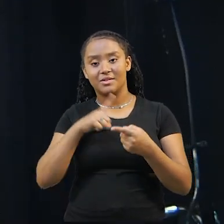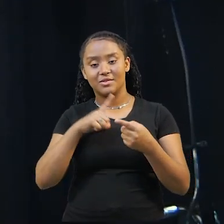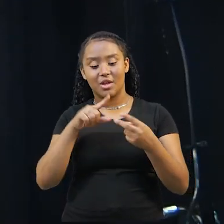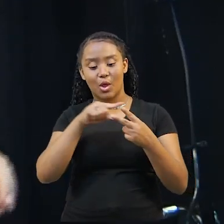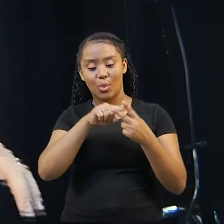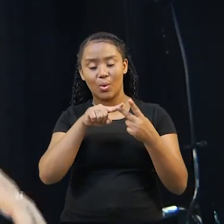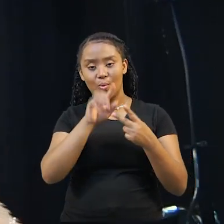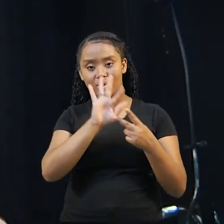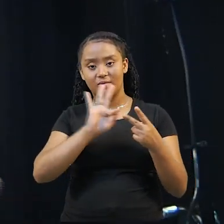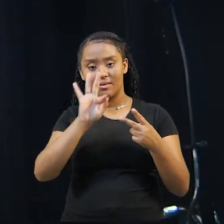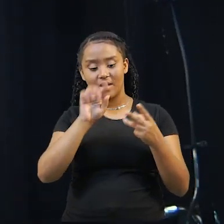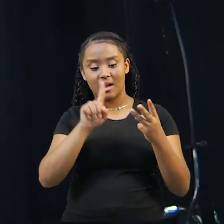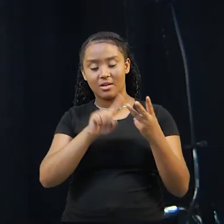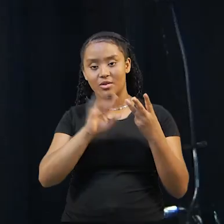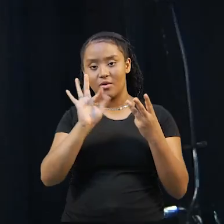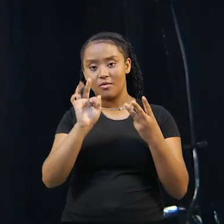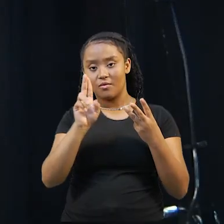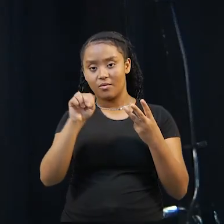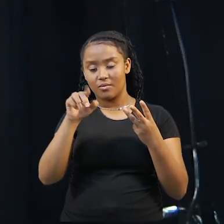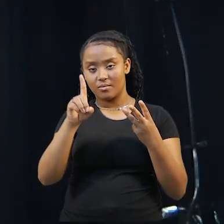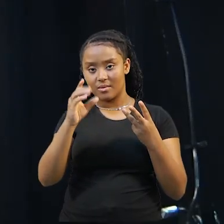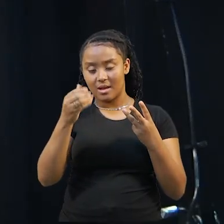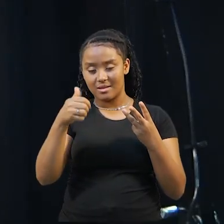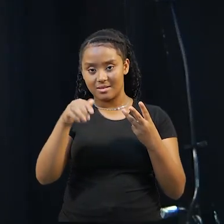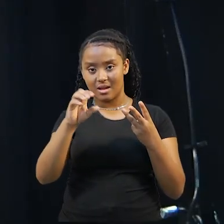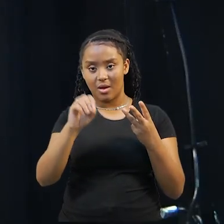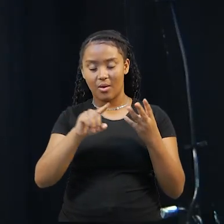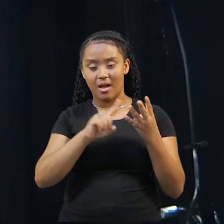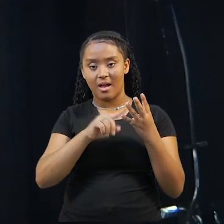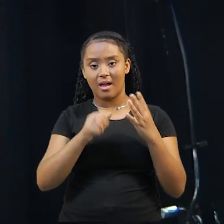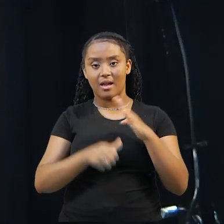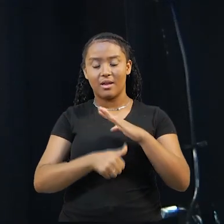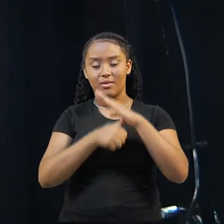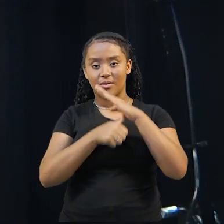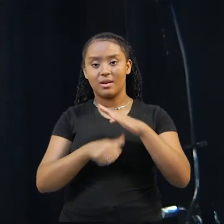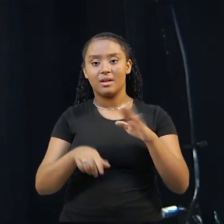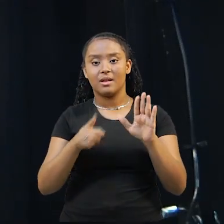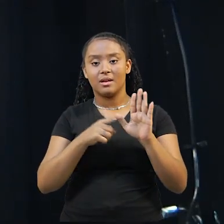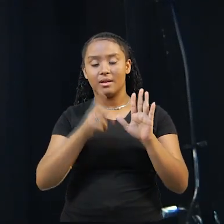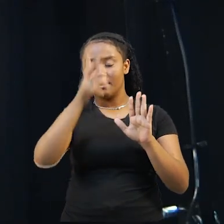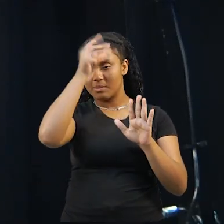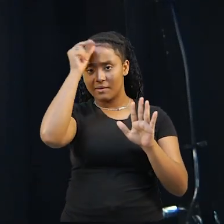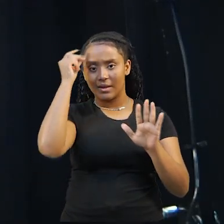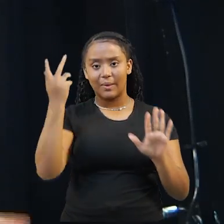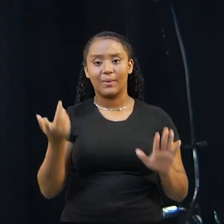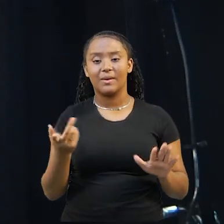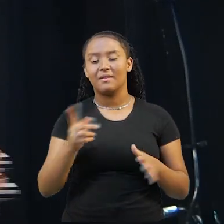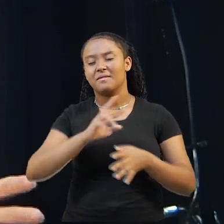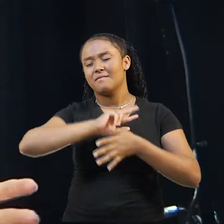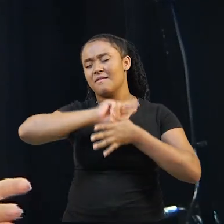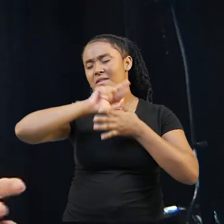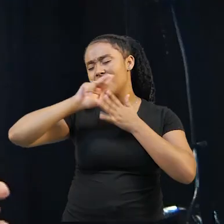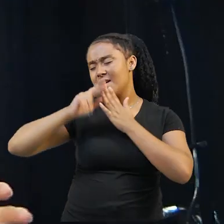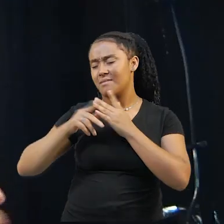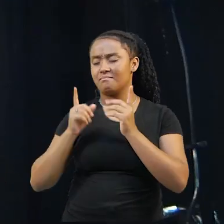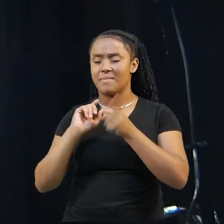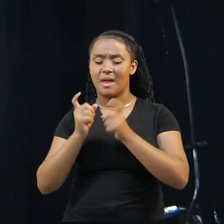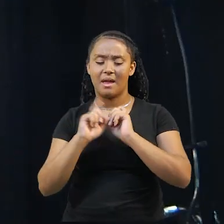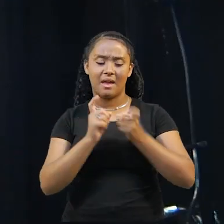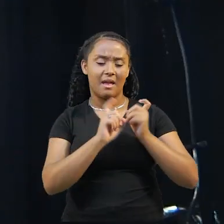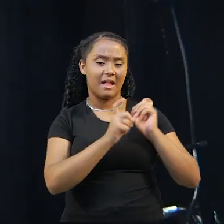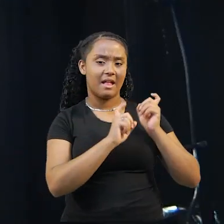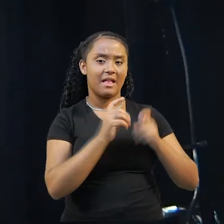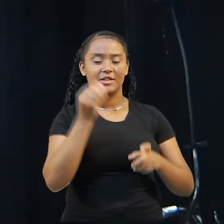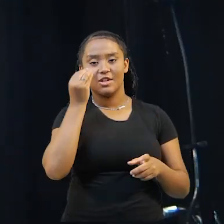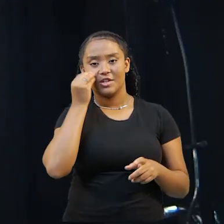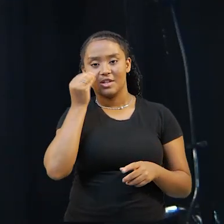fundação, a Reitoria e a Prefeitura Municipal de Uberlândia por meio da Secretaria Municipal de Saúde. Foram inúmeras reuniões, a gente